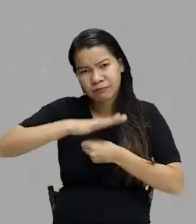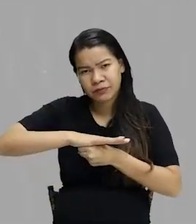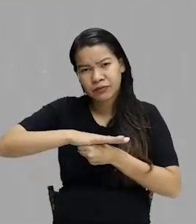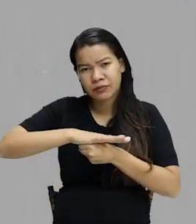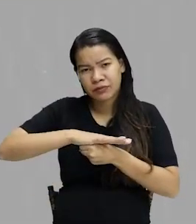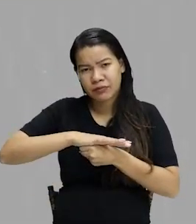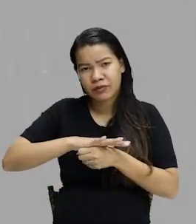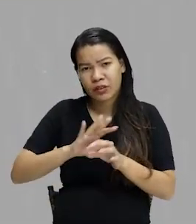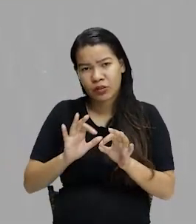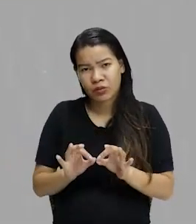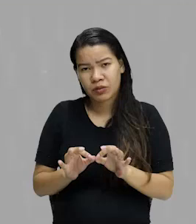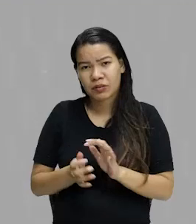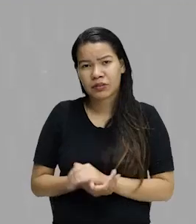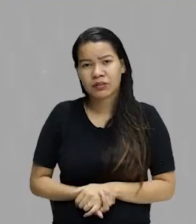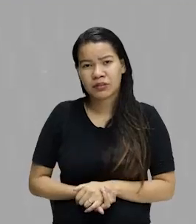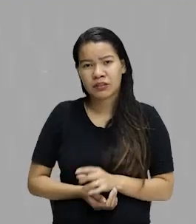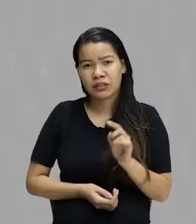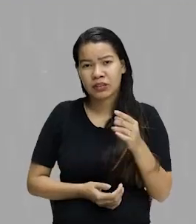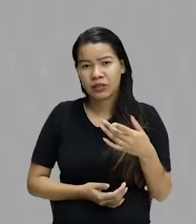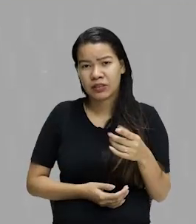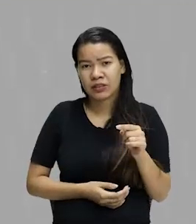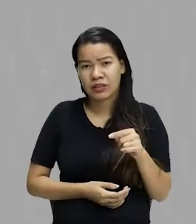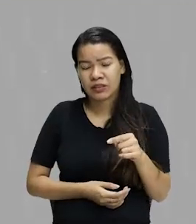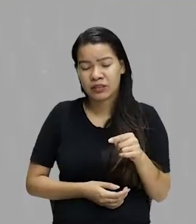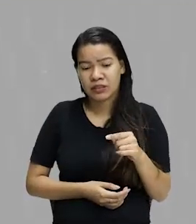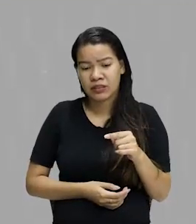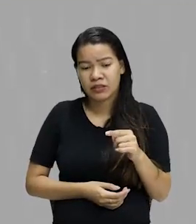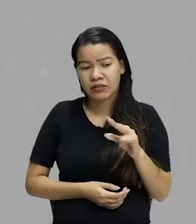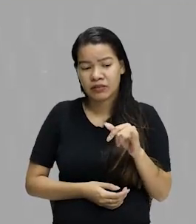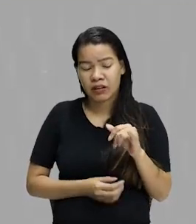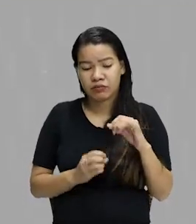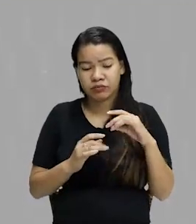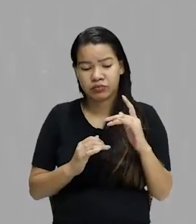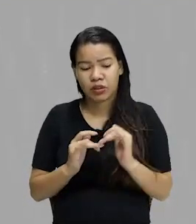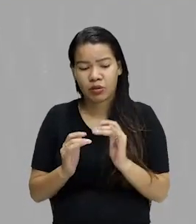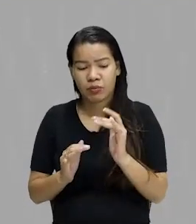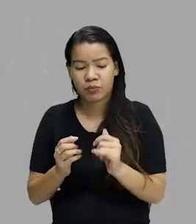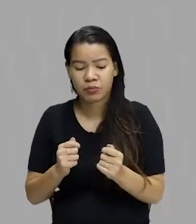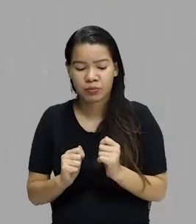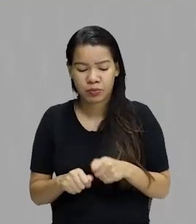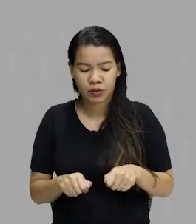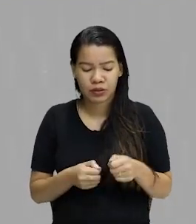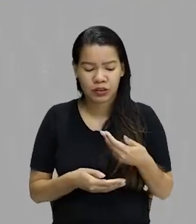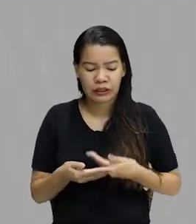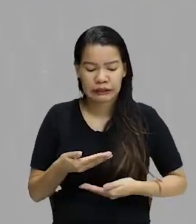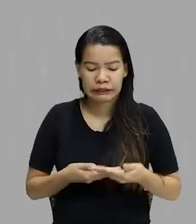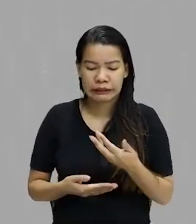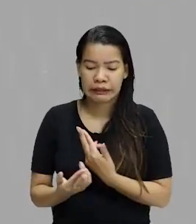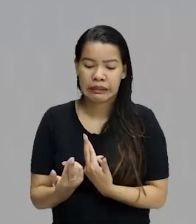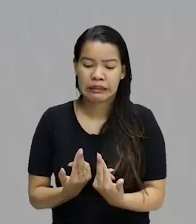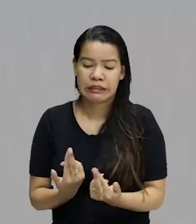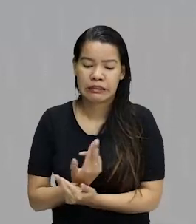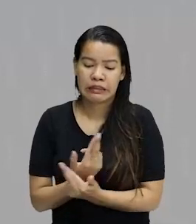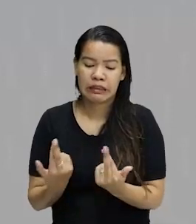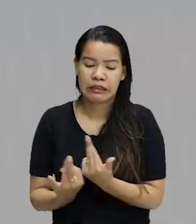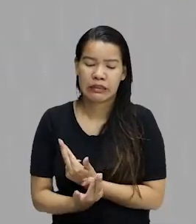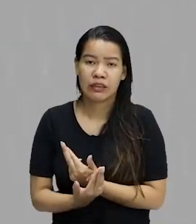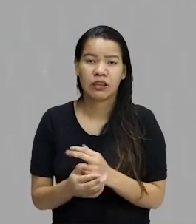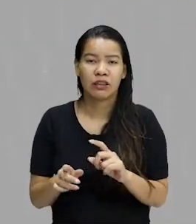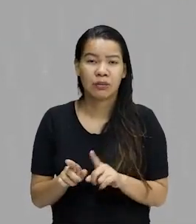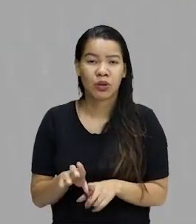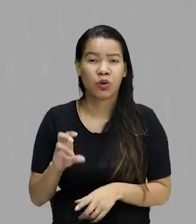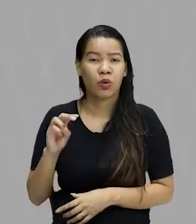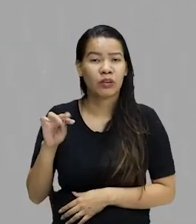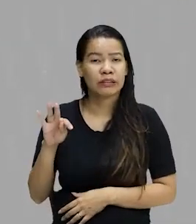o vidro, o recipiente. Então, esses vapores, eles podem interagir com os alimentos, contaminando os